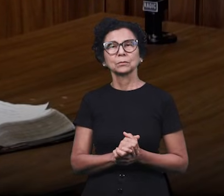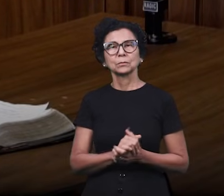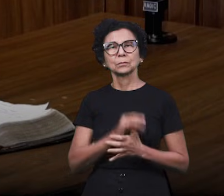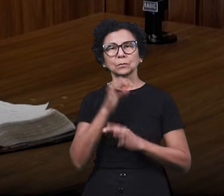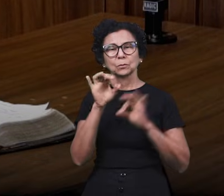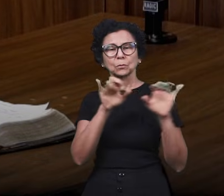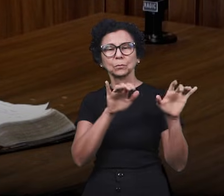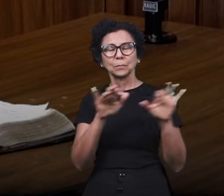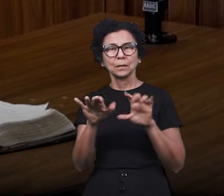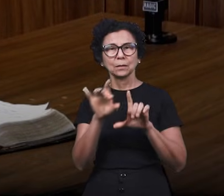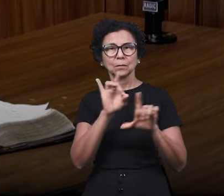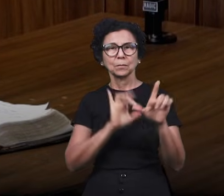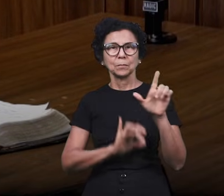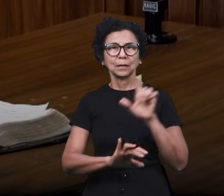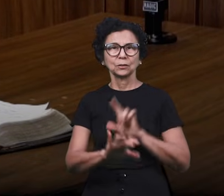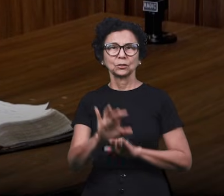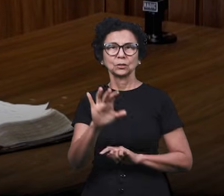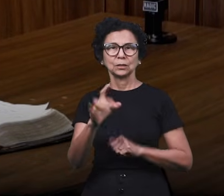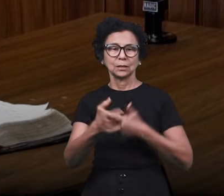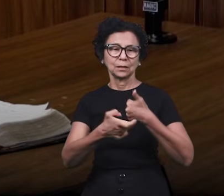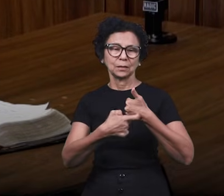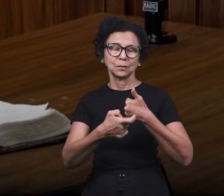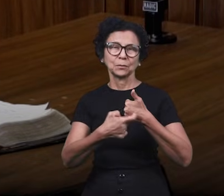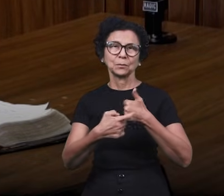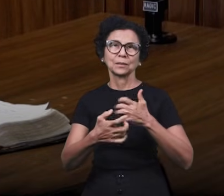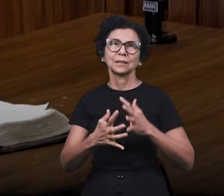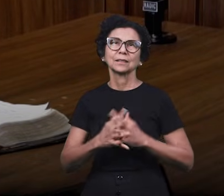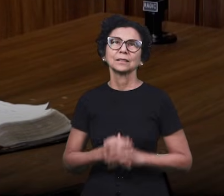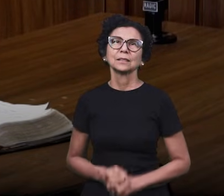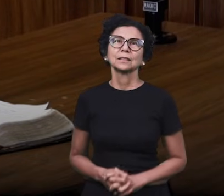comente, curta, que nós estamos aqui sempre